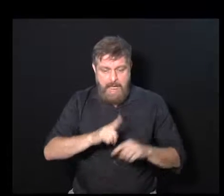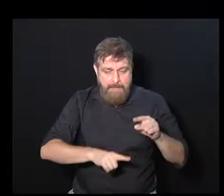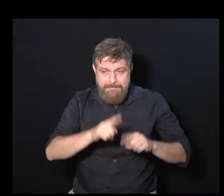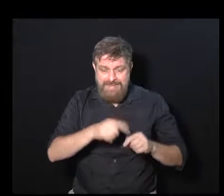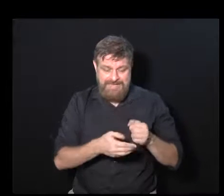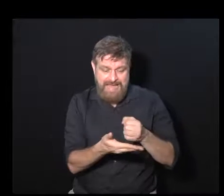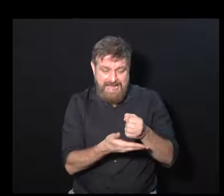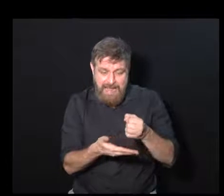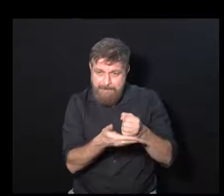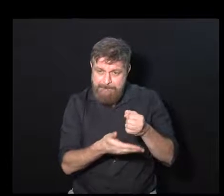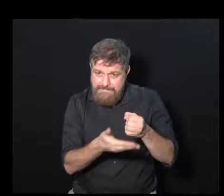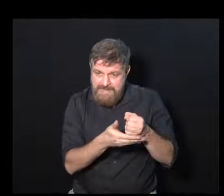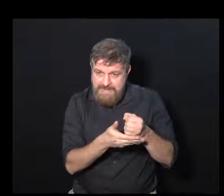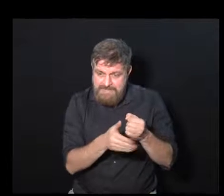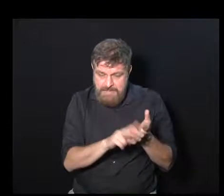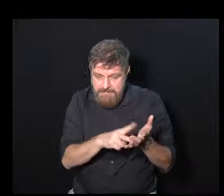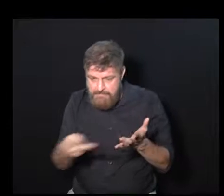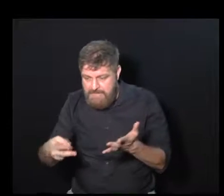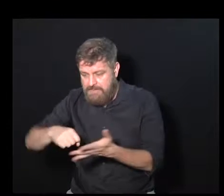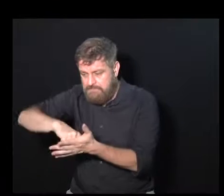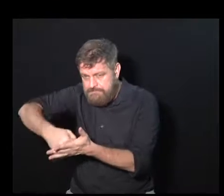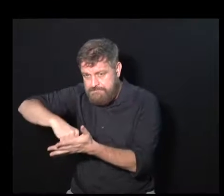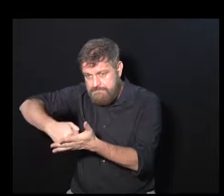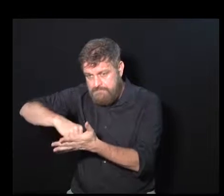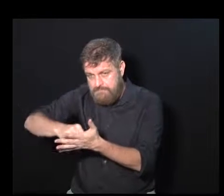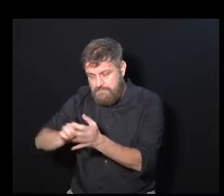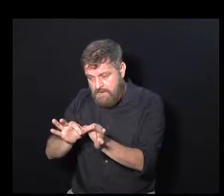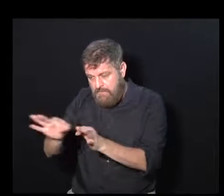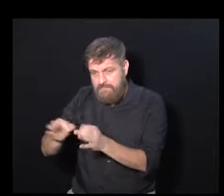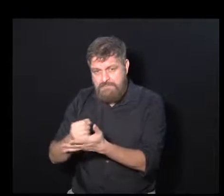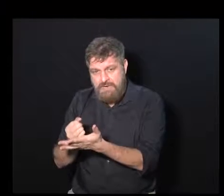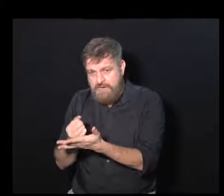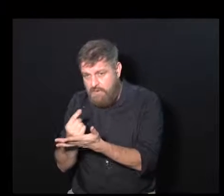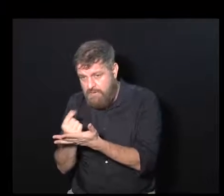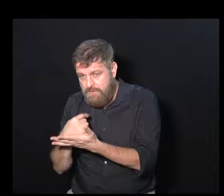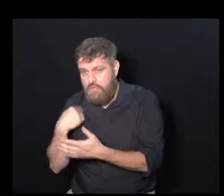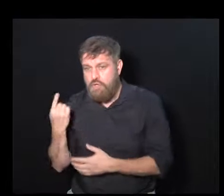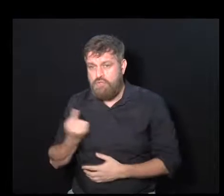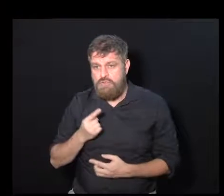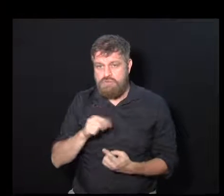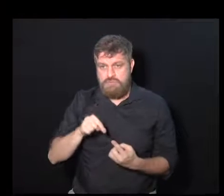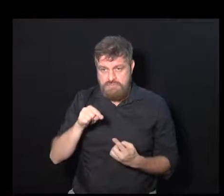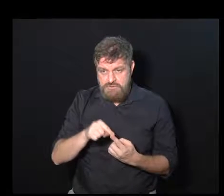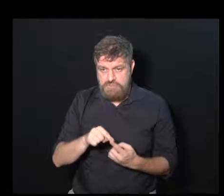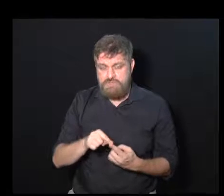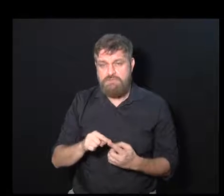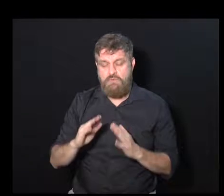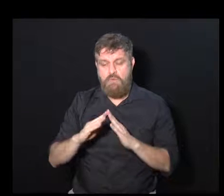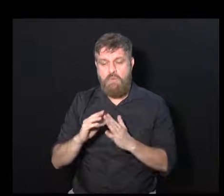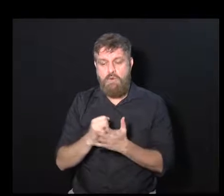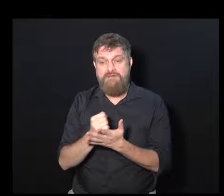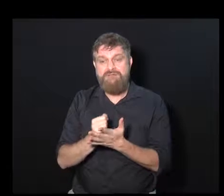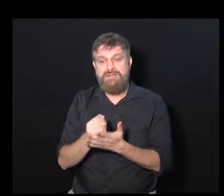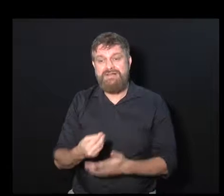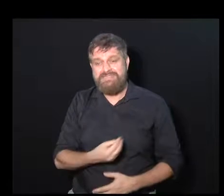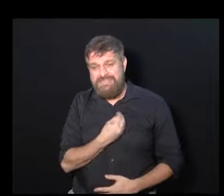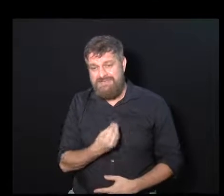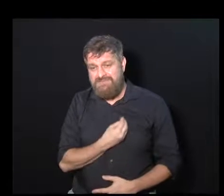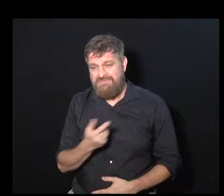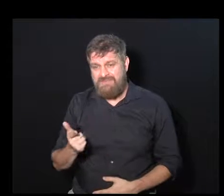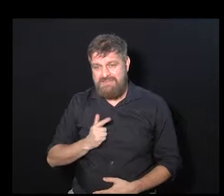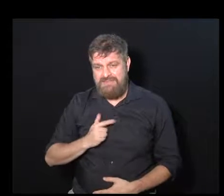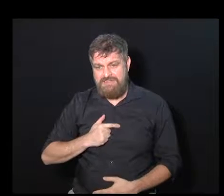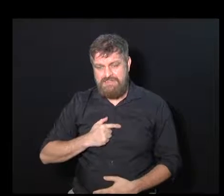fazer o fitoterápico. Mas o que a gente pretende com a farmácia viva é ter todos